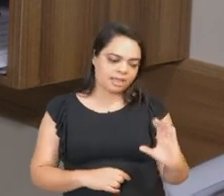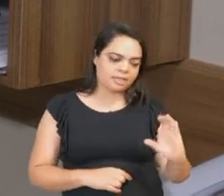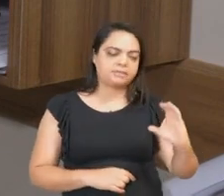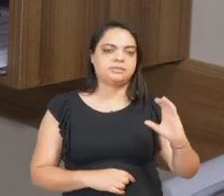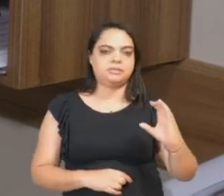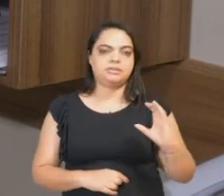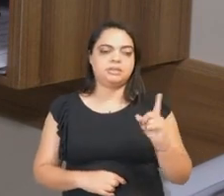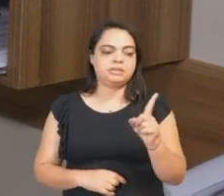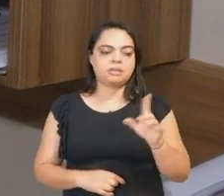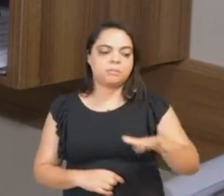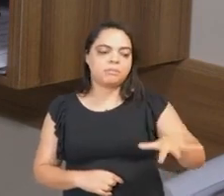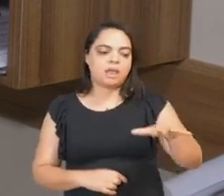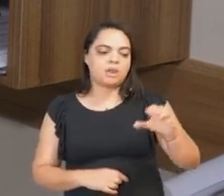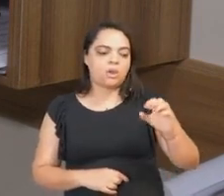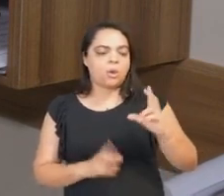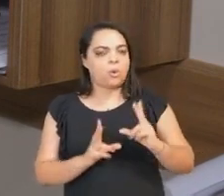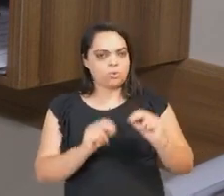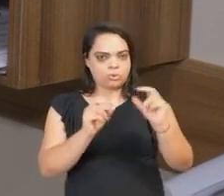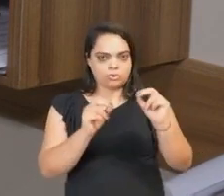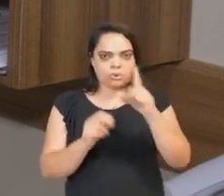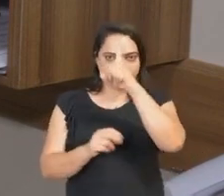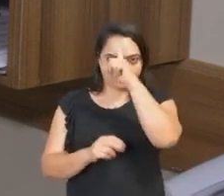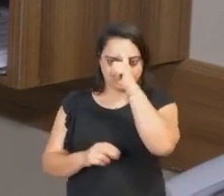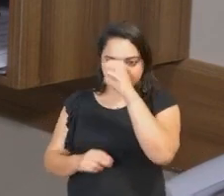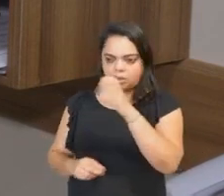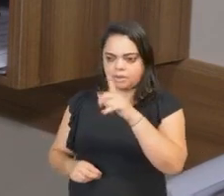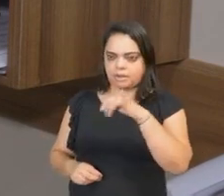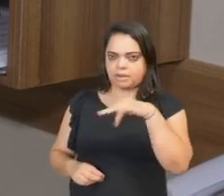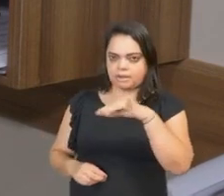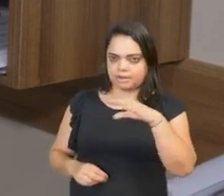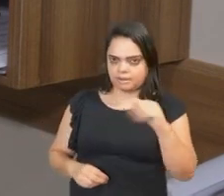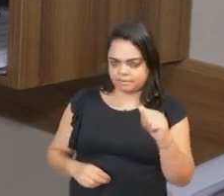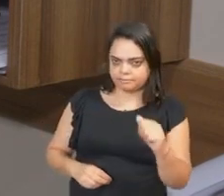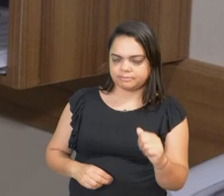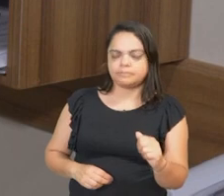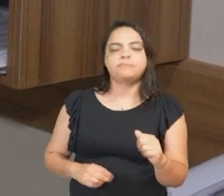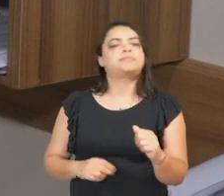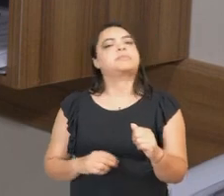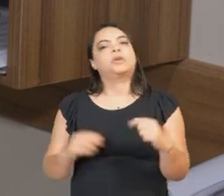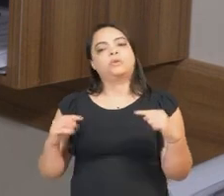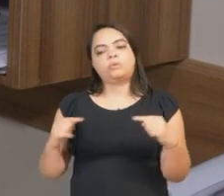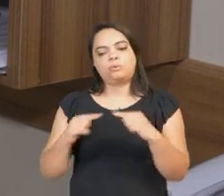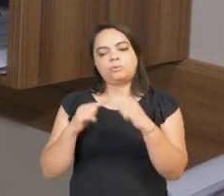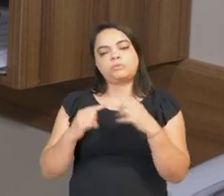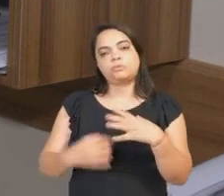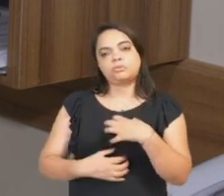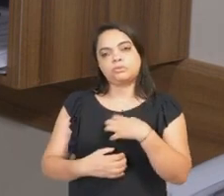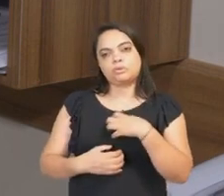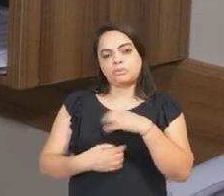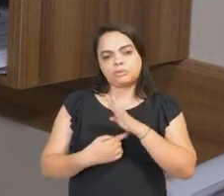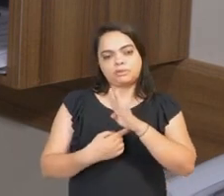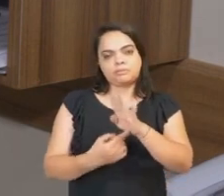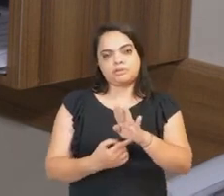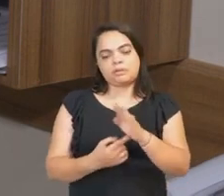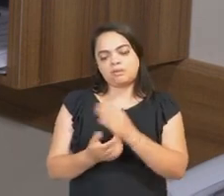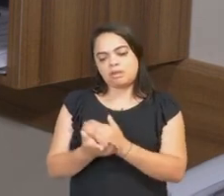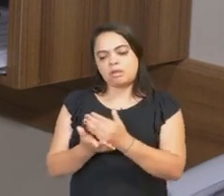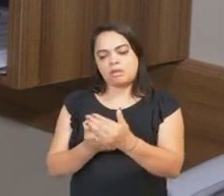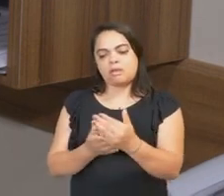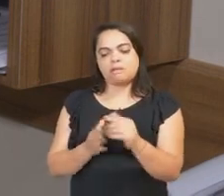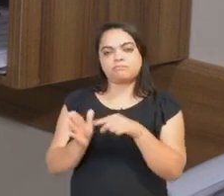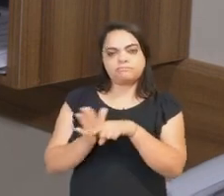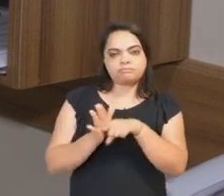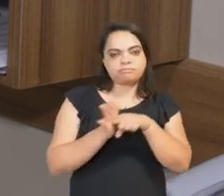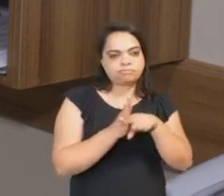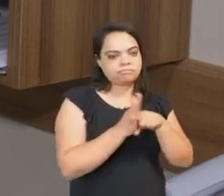para o setor de Oncologia né mas para o Hospital de Clínicas os demais setores de acordo com os sintomas apresentados e lá ele